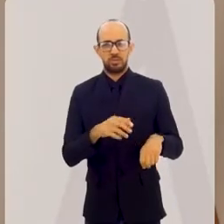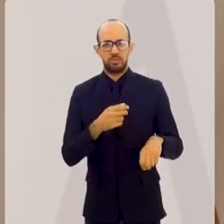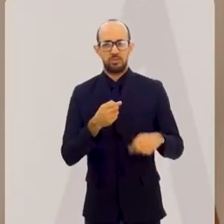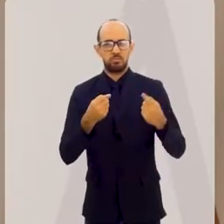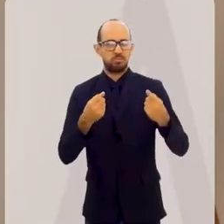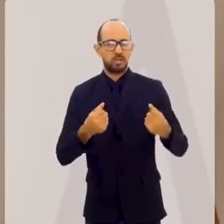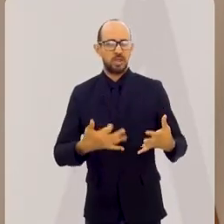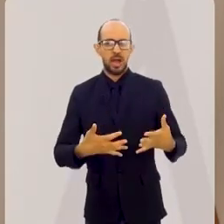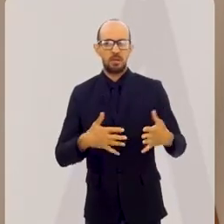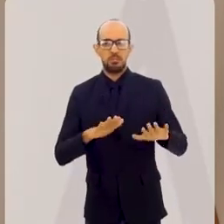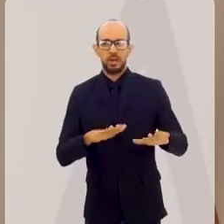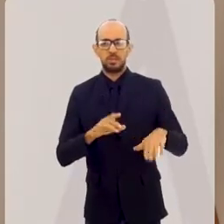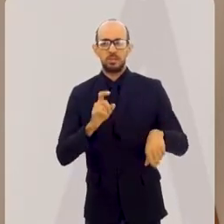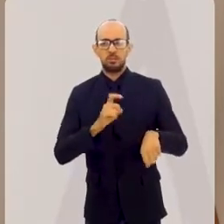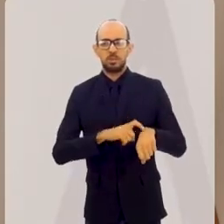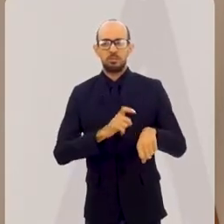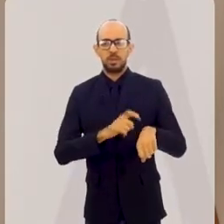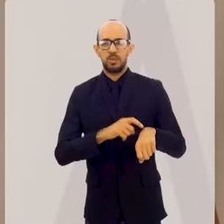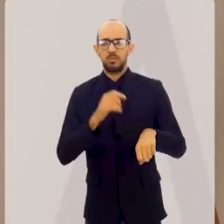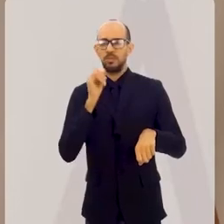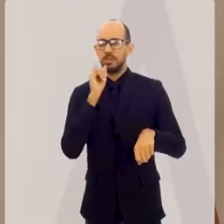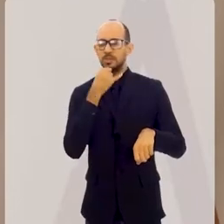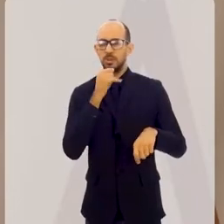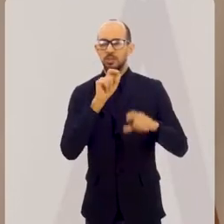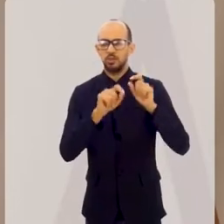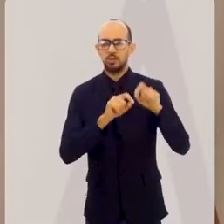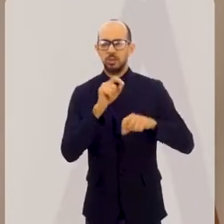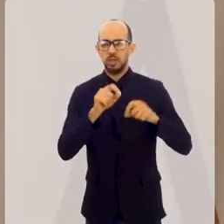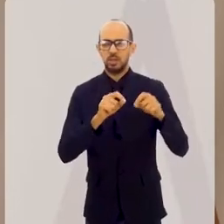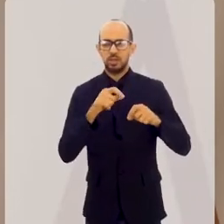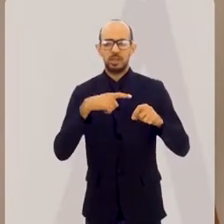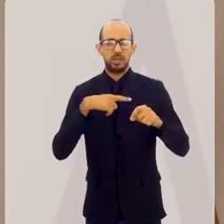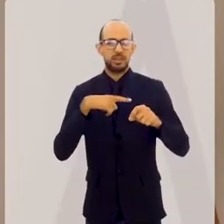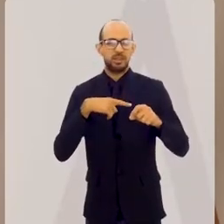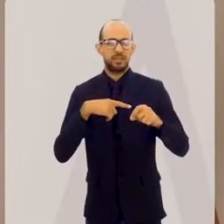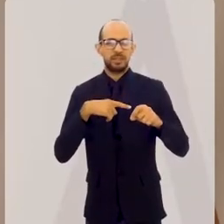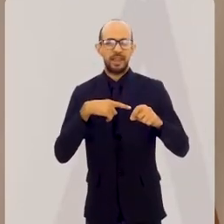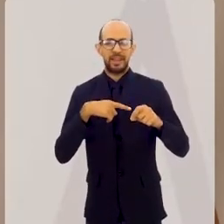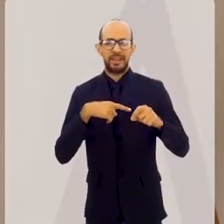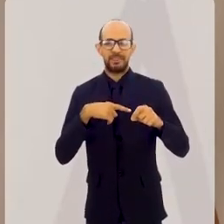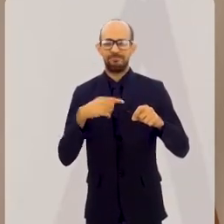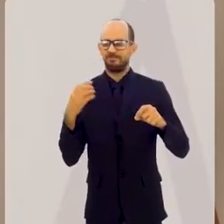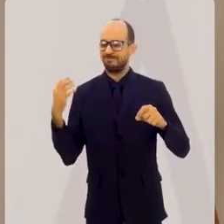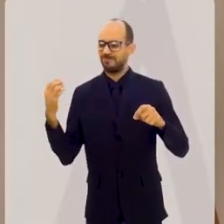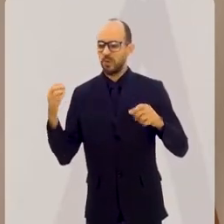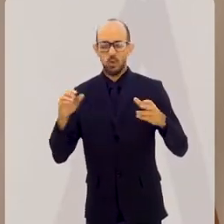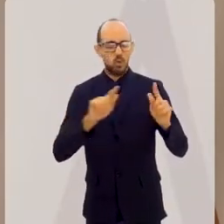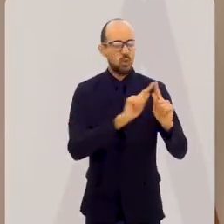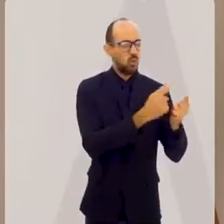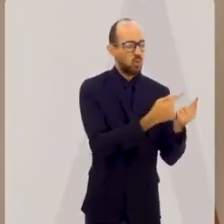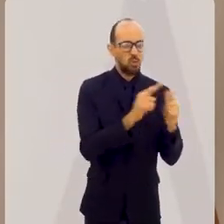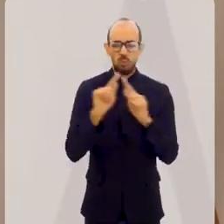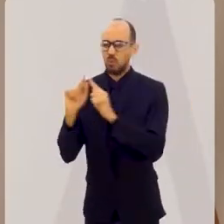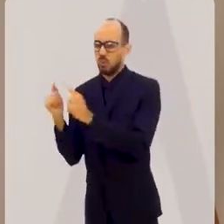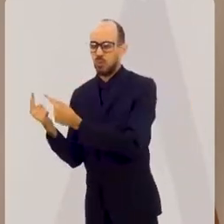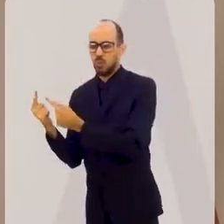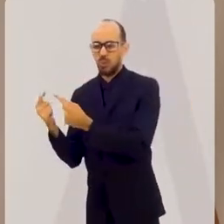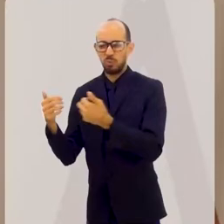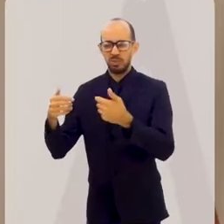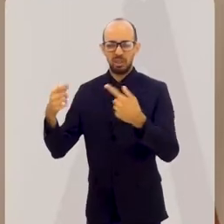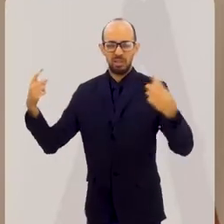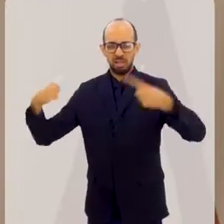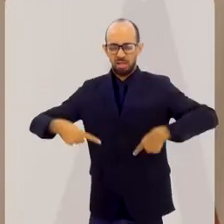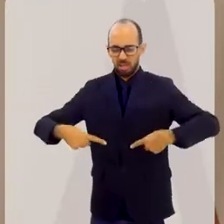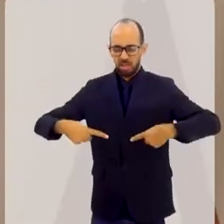no assunto não vamos entrar no assunto mas é um momento infelizmente que tenta uma polarização queria que você deixasse uma mensagem